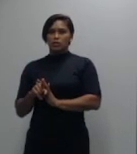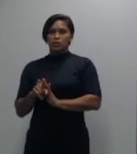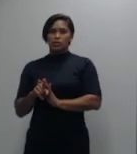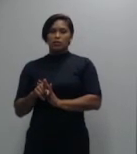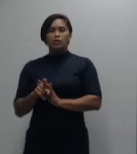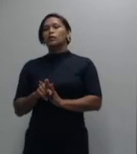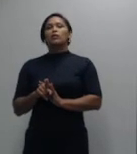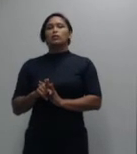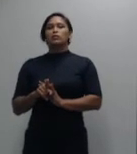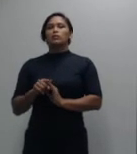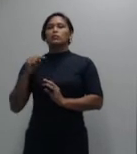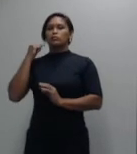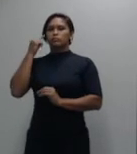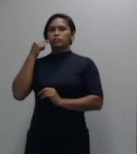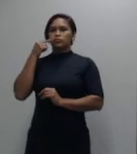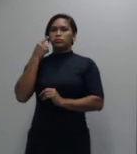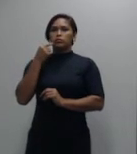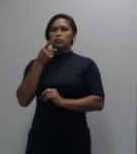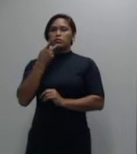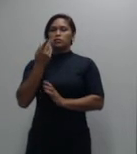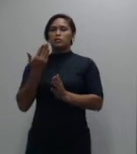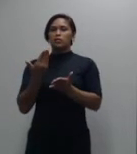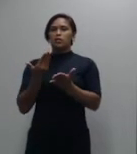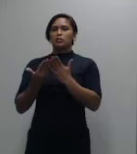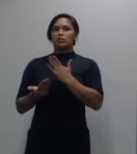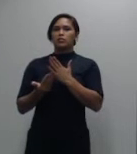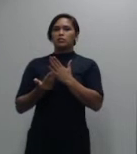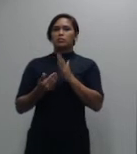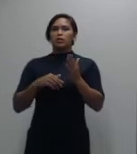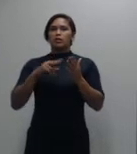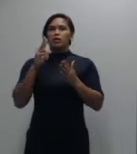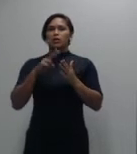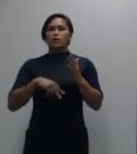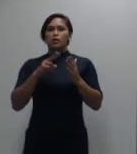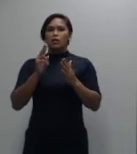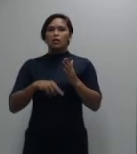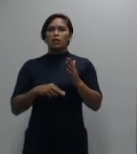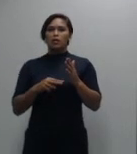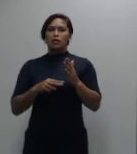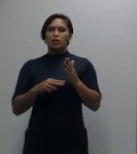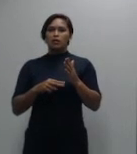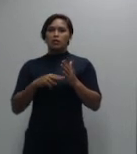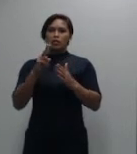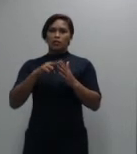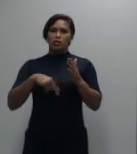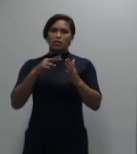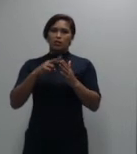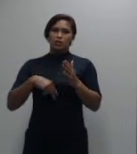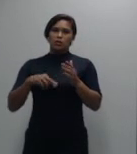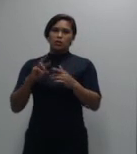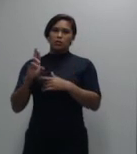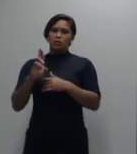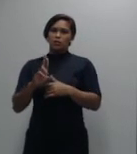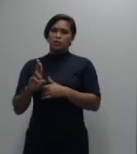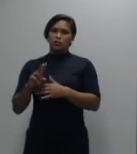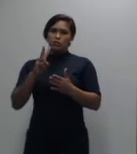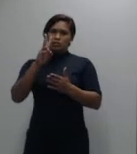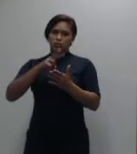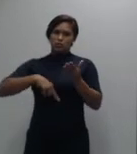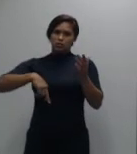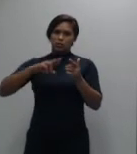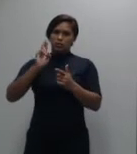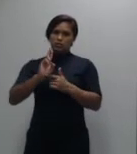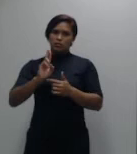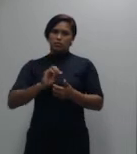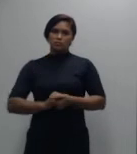eminente advogado que ele dispensa a leitura a leitura do